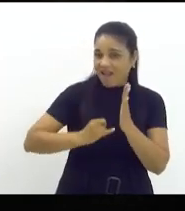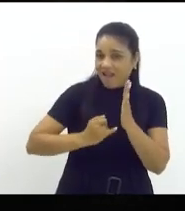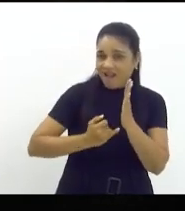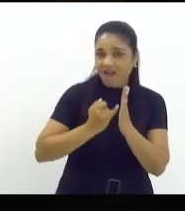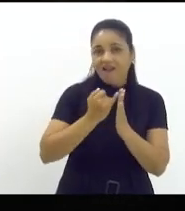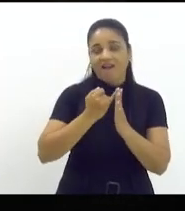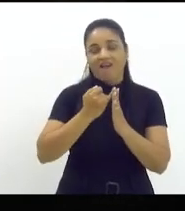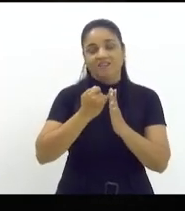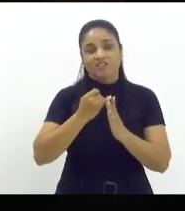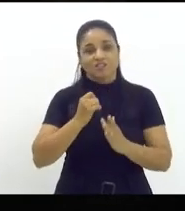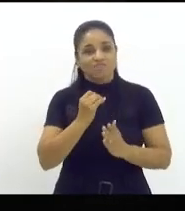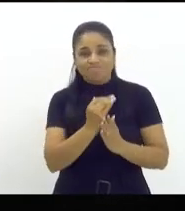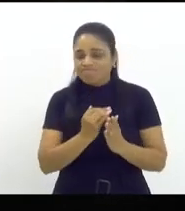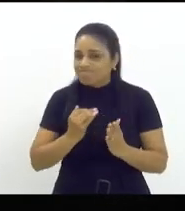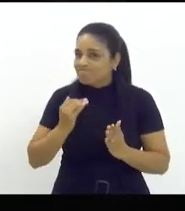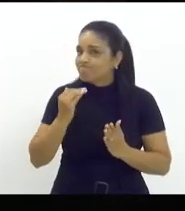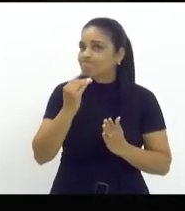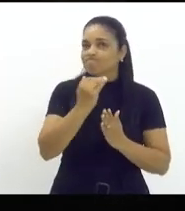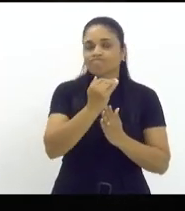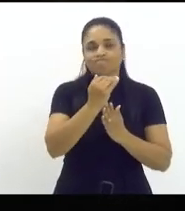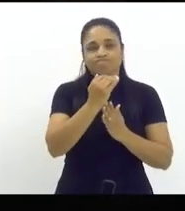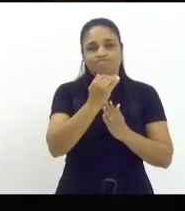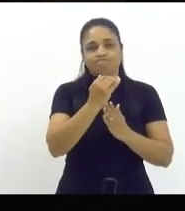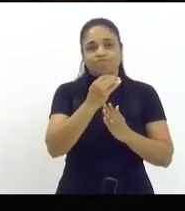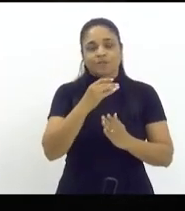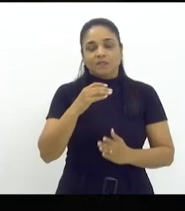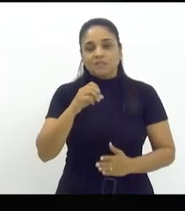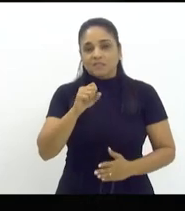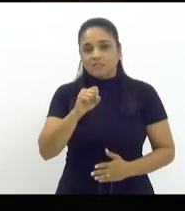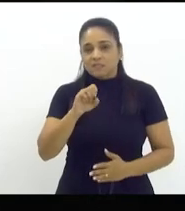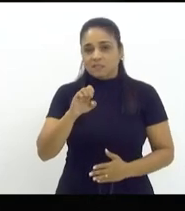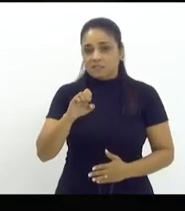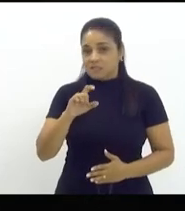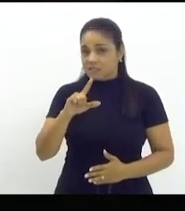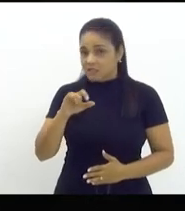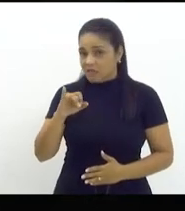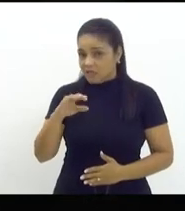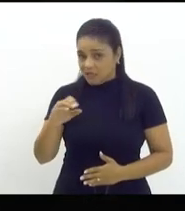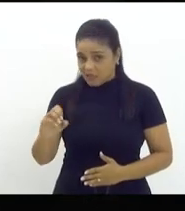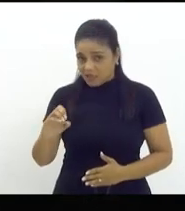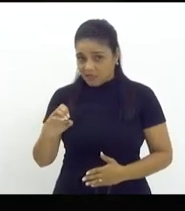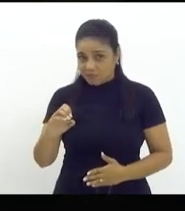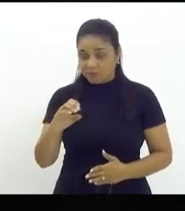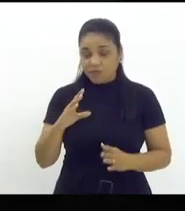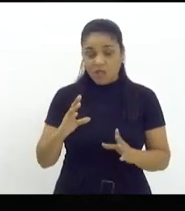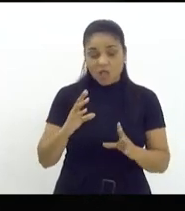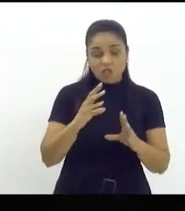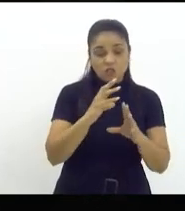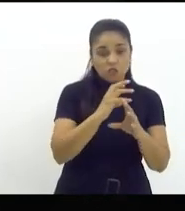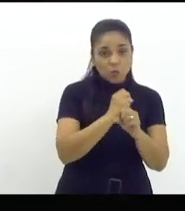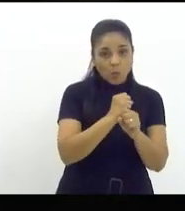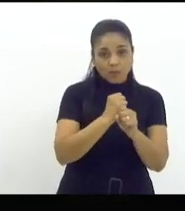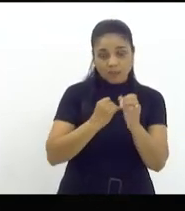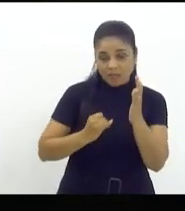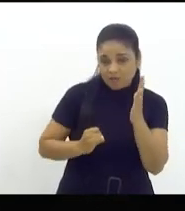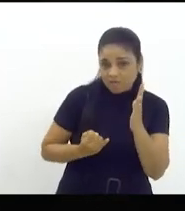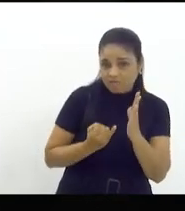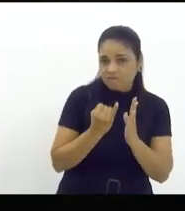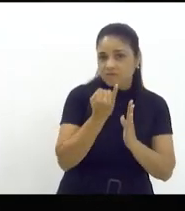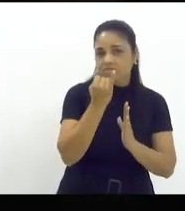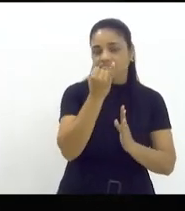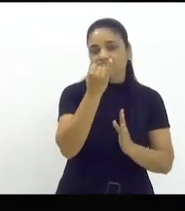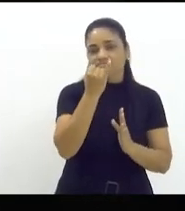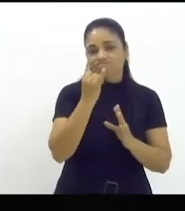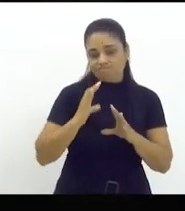e taxa SELIC nada mais é do que a soma da inflação acumulada